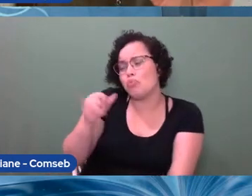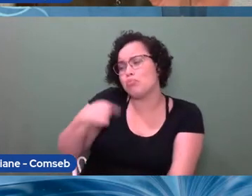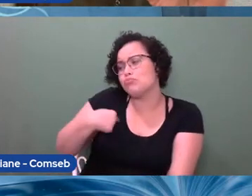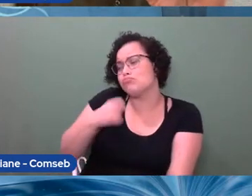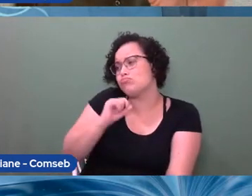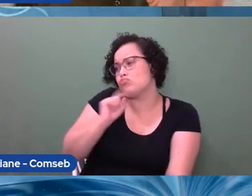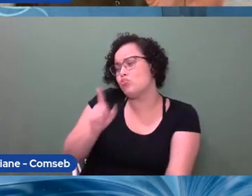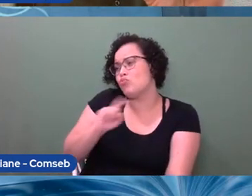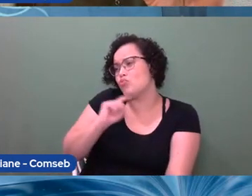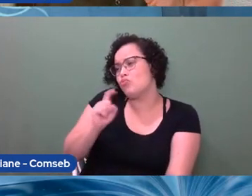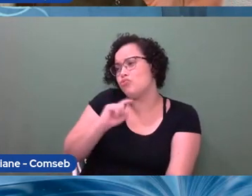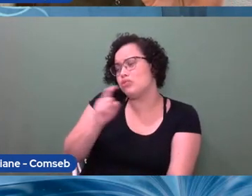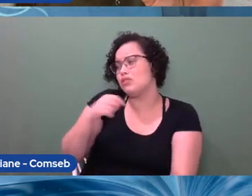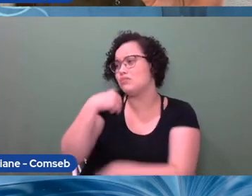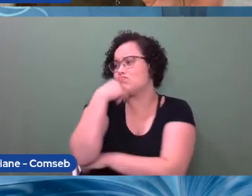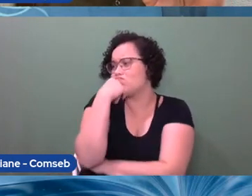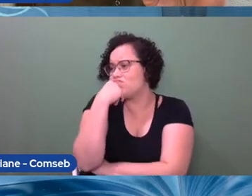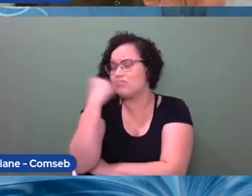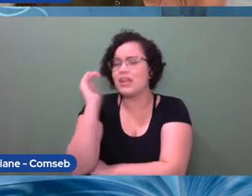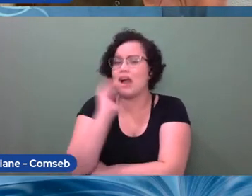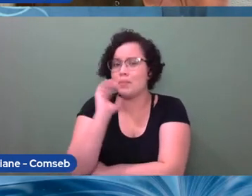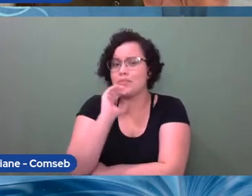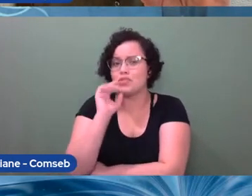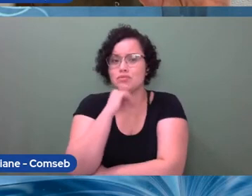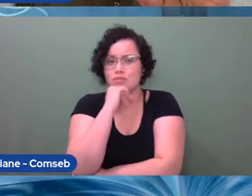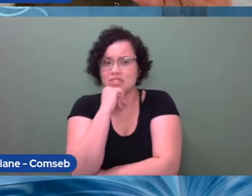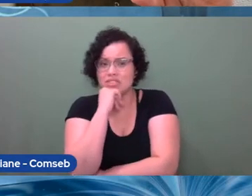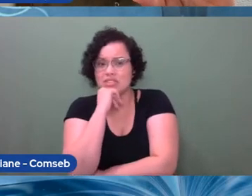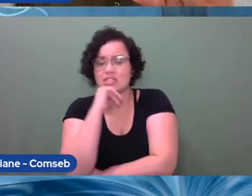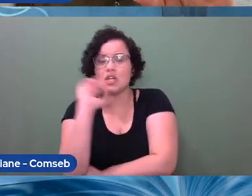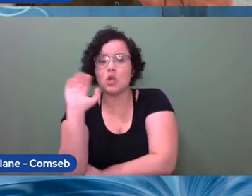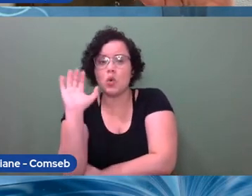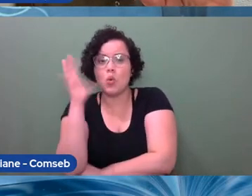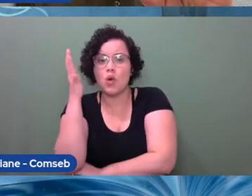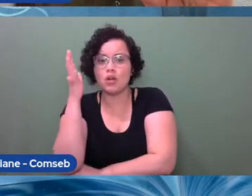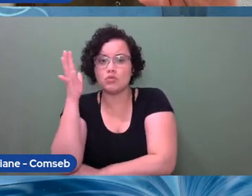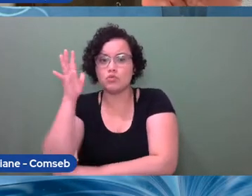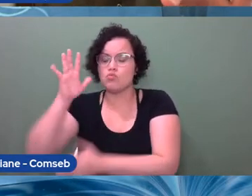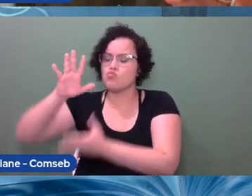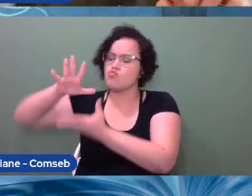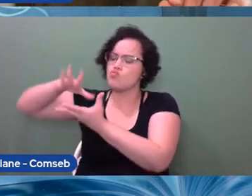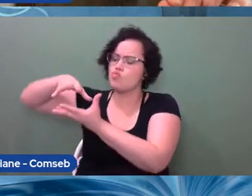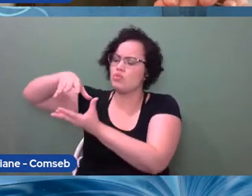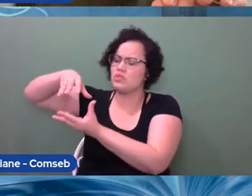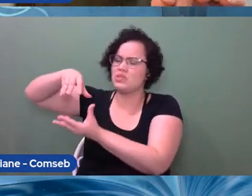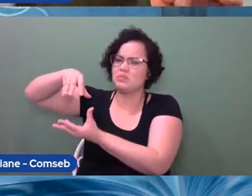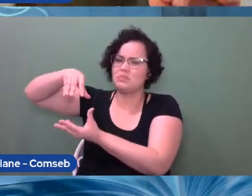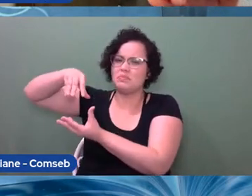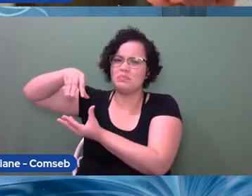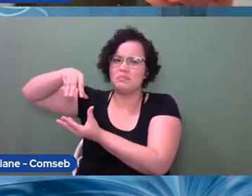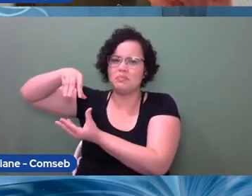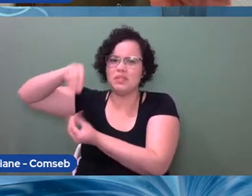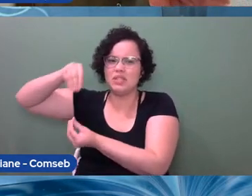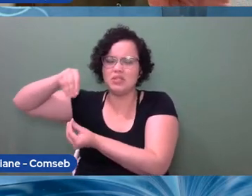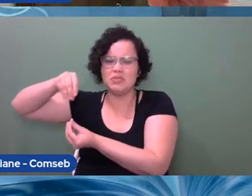Bem rapidinho, senhor Otaciro. Quando o espírito já intelectualizado continua princípio inteligente?